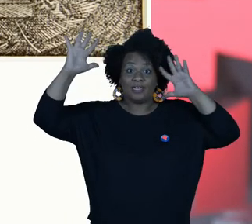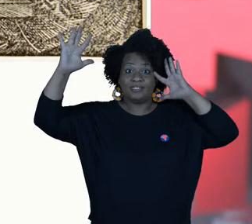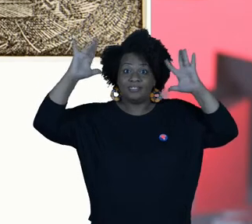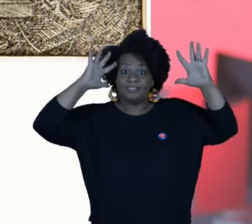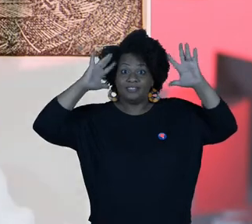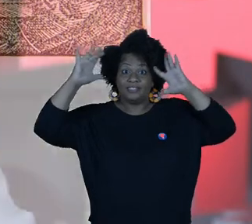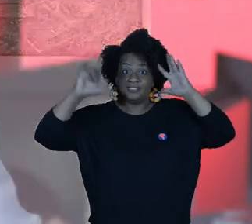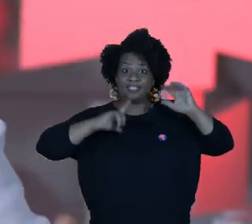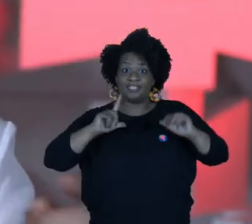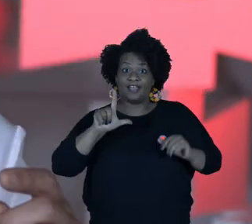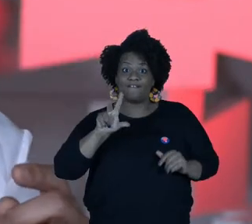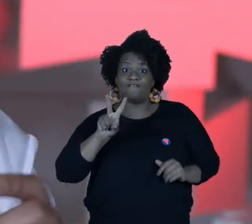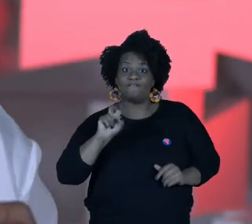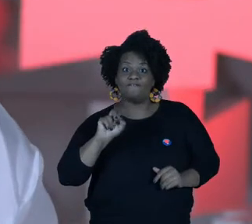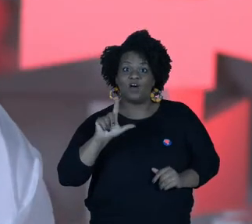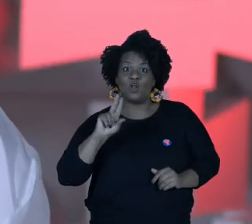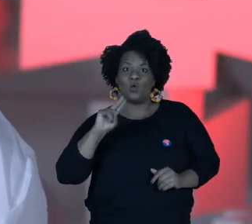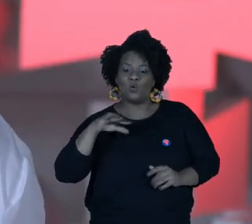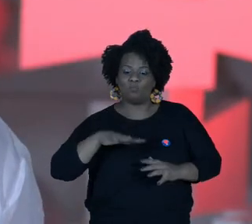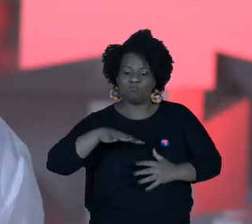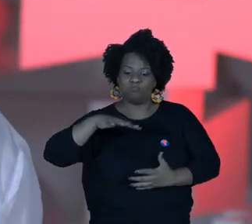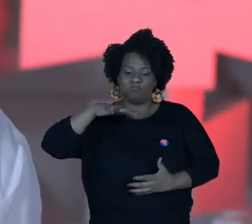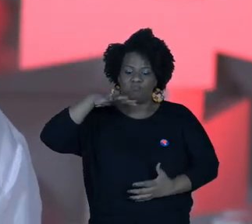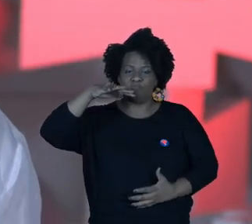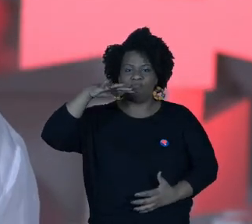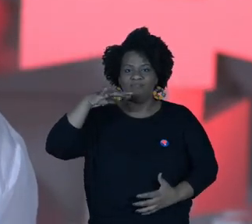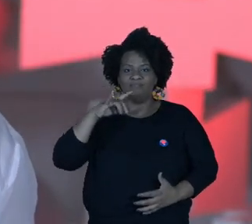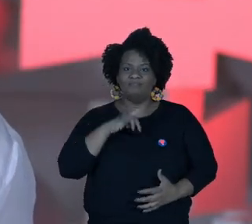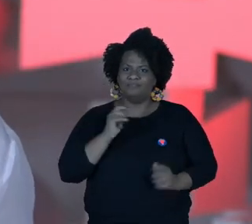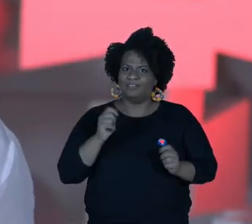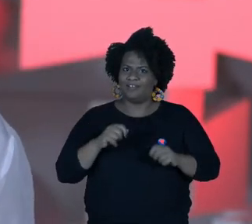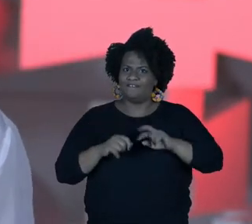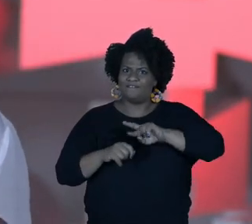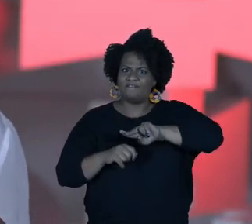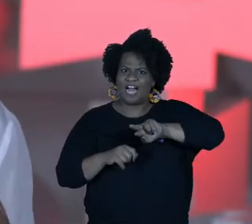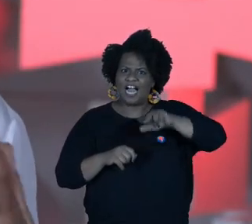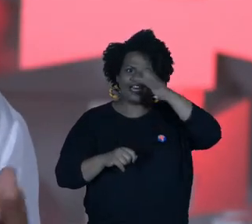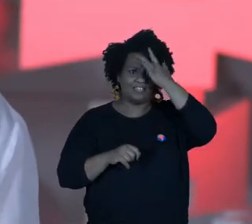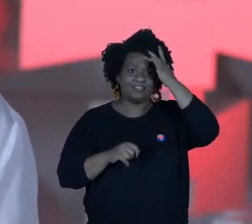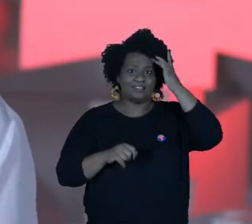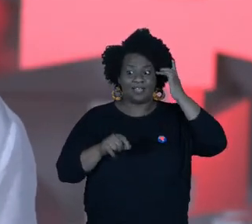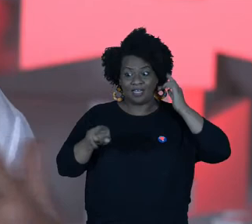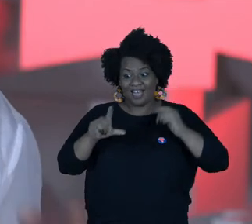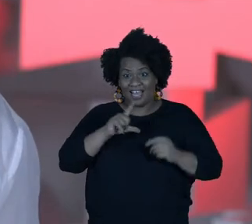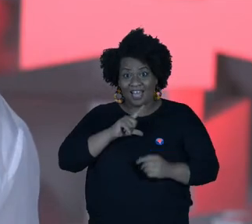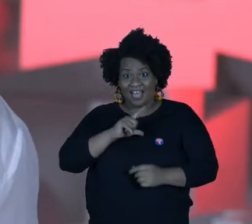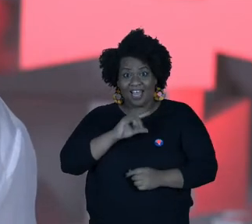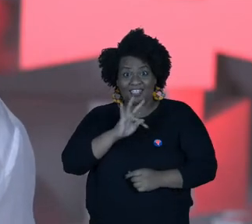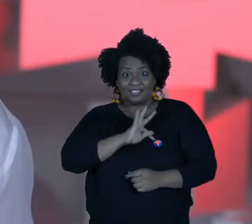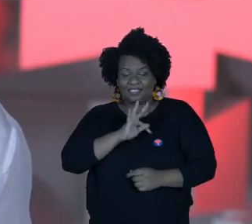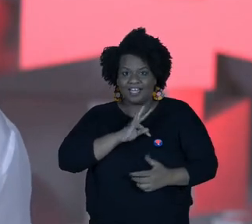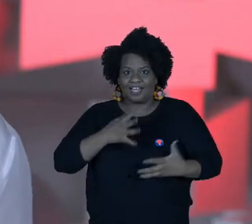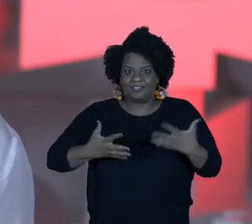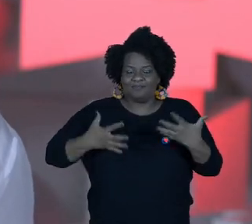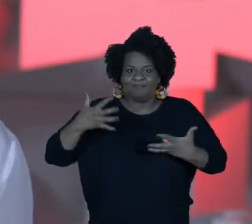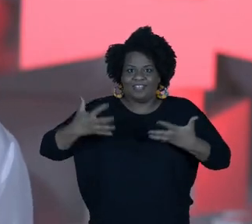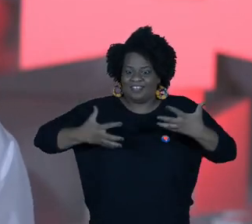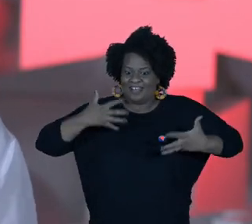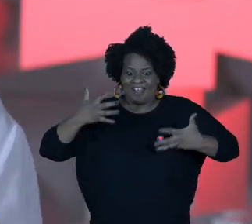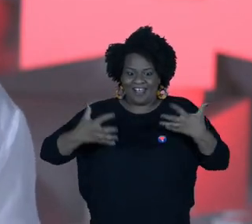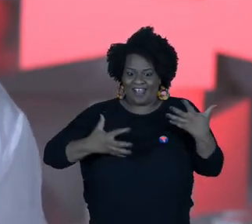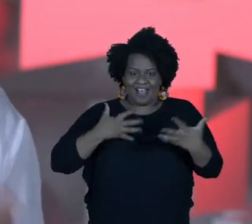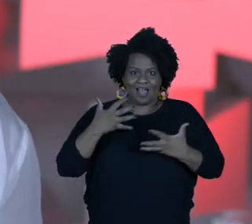em perspectiva. Então, várias pessoas, essa técnica é tão efervescente que os